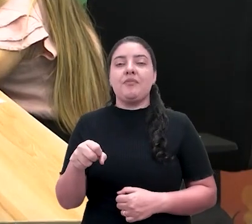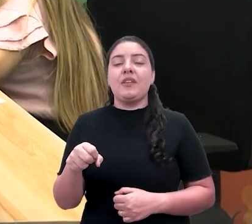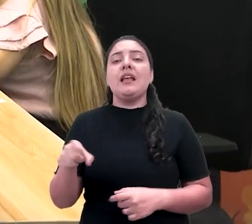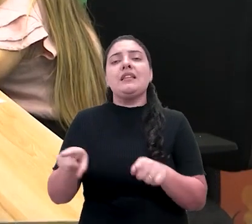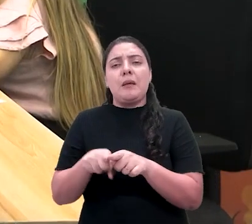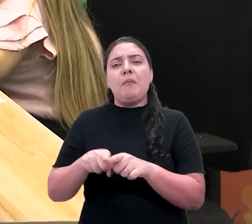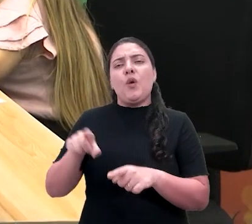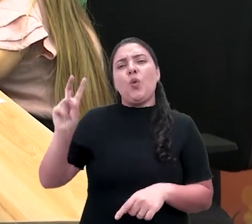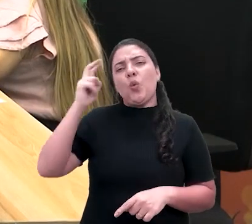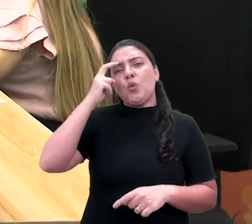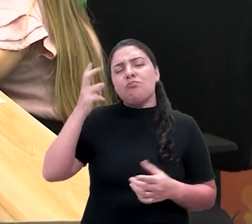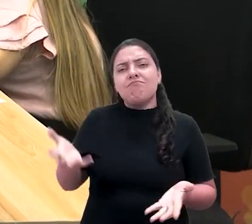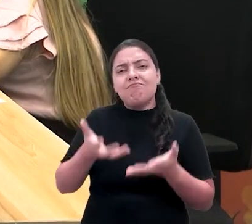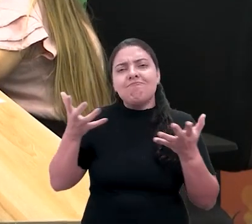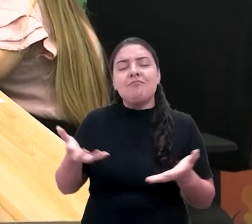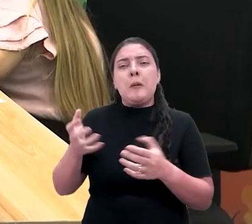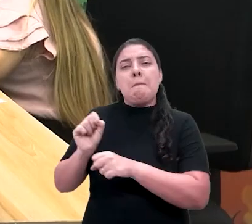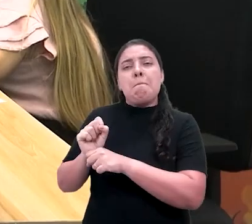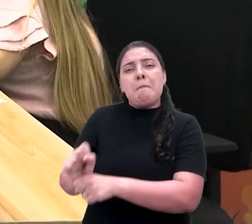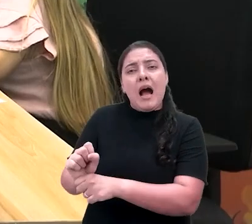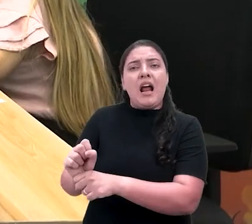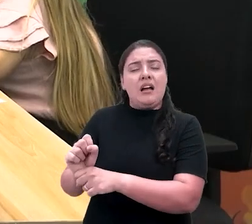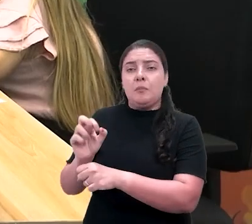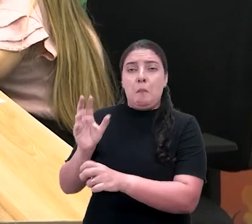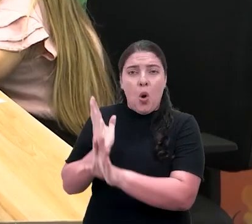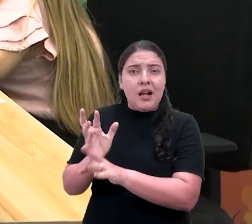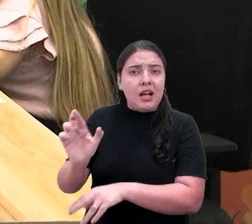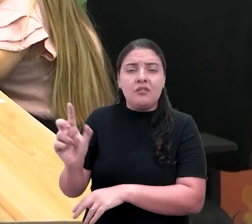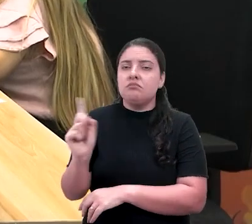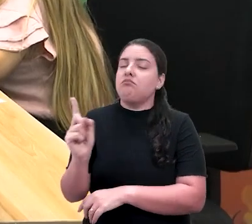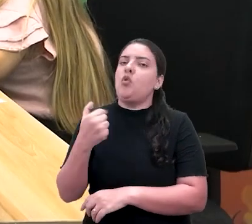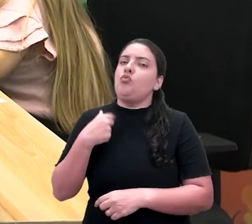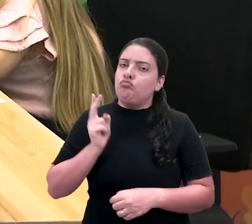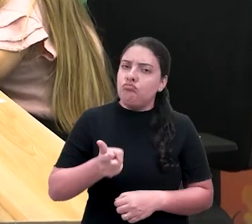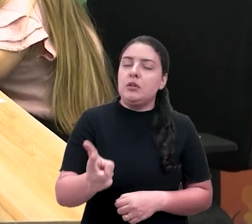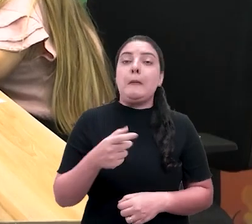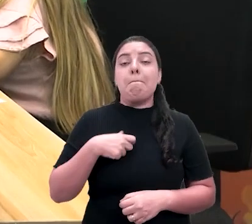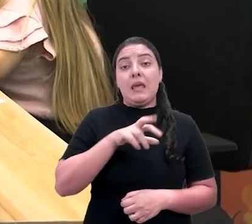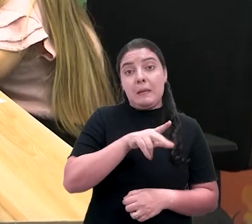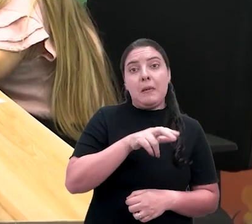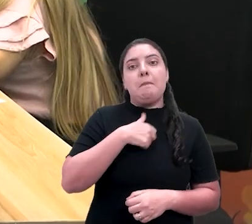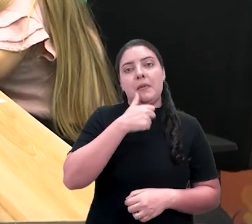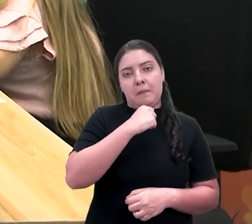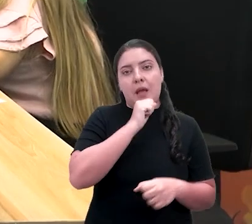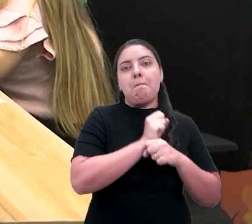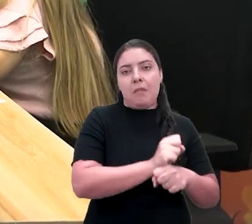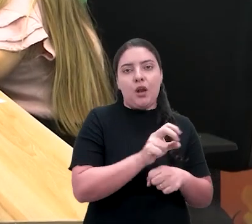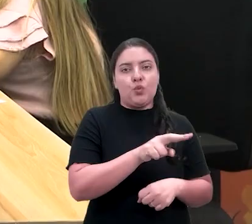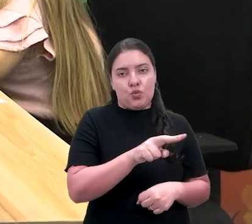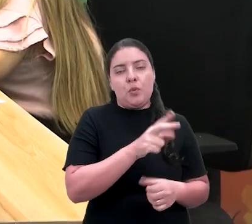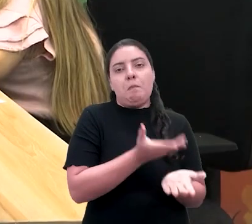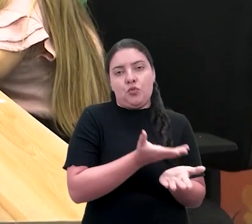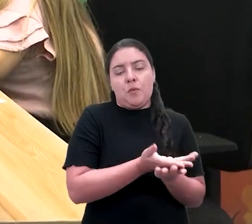né? Também de ter filho, parar e você não parou. Exatamente. Minha irmã e minha mãe foi assim, né? E